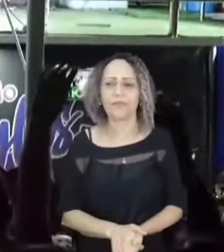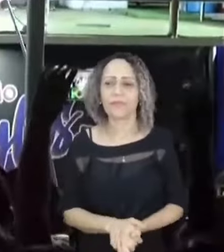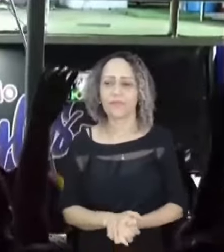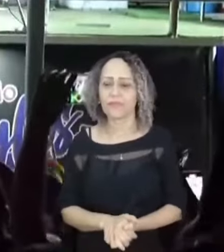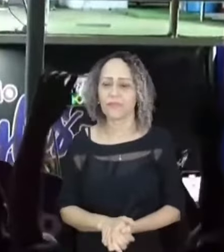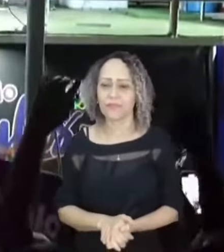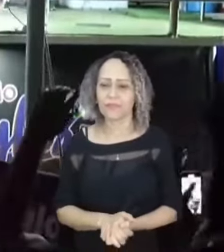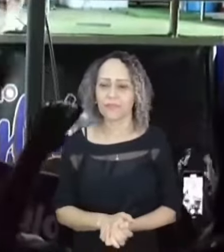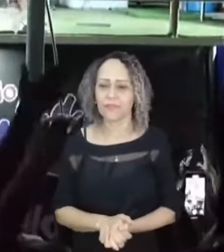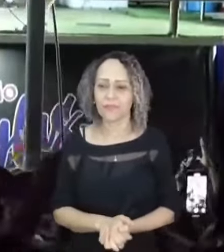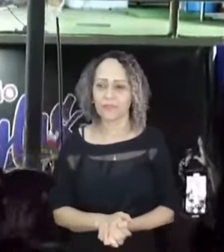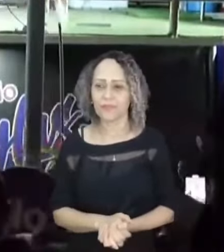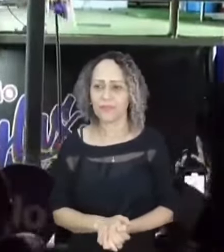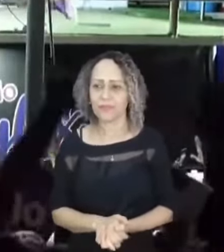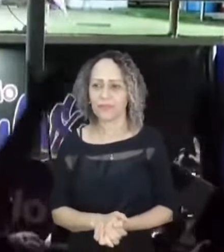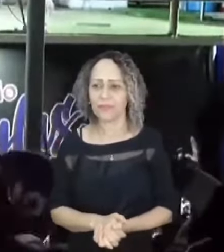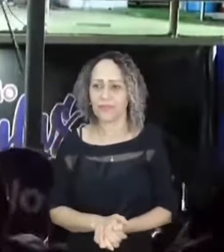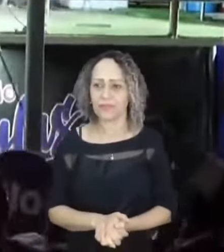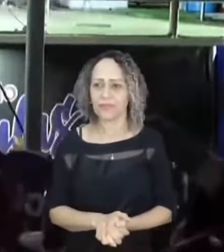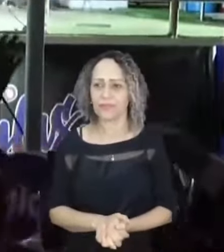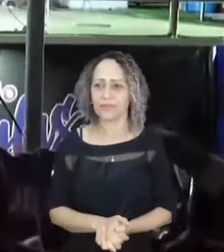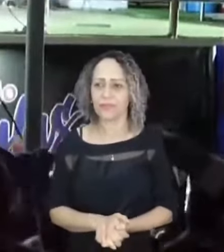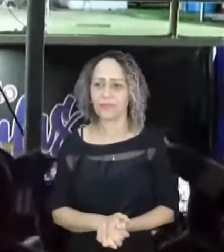Bota pra tocar.